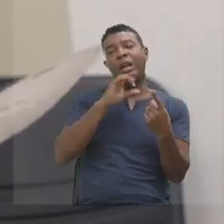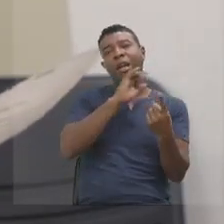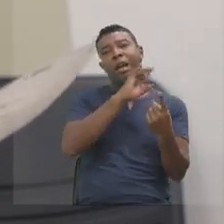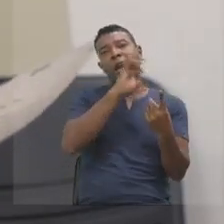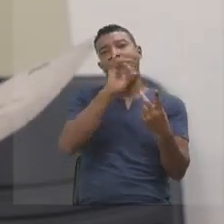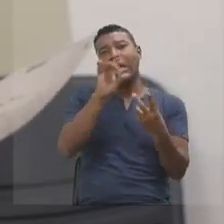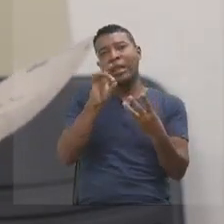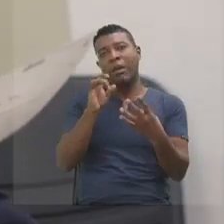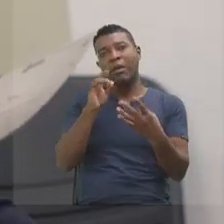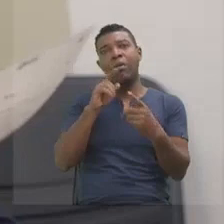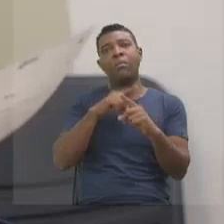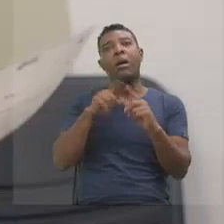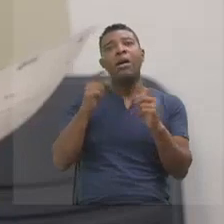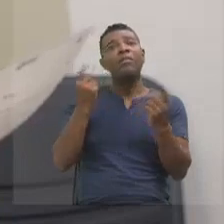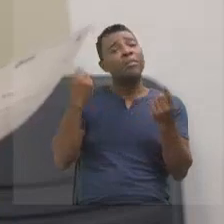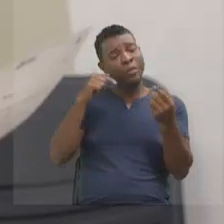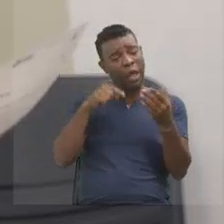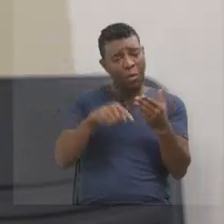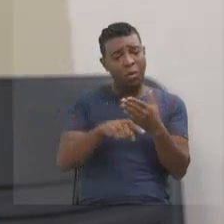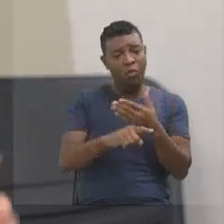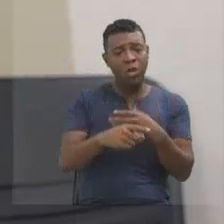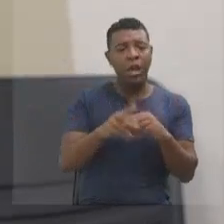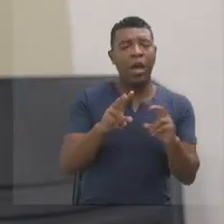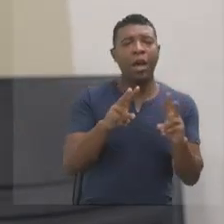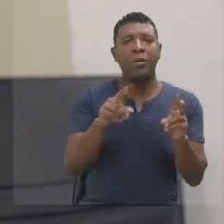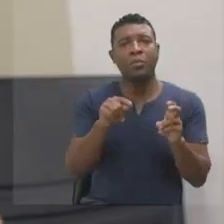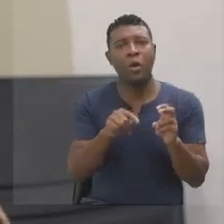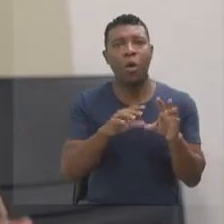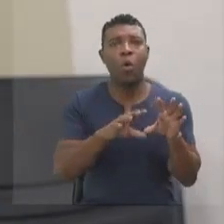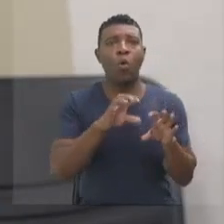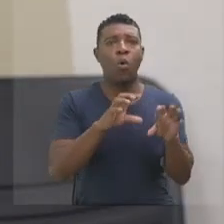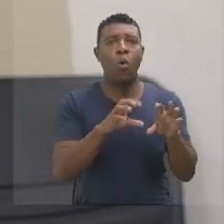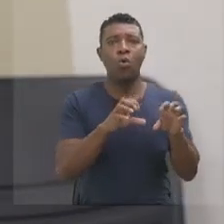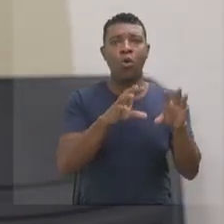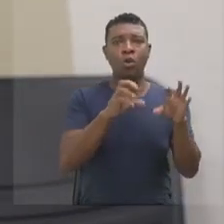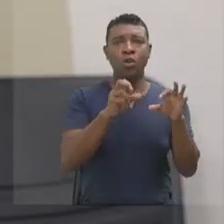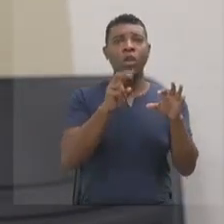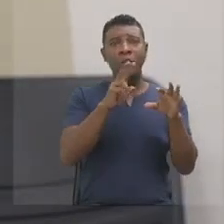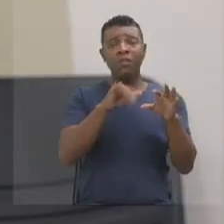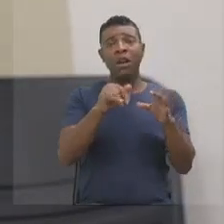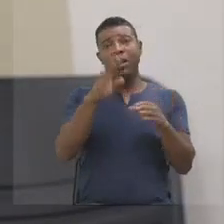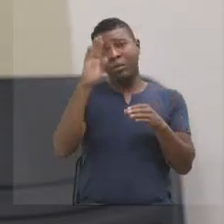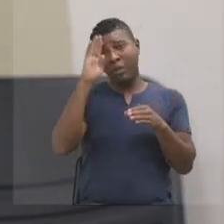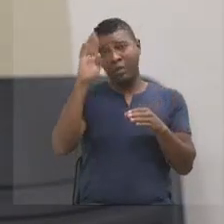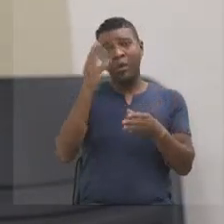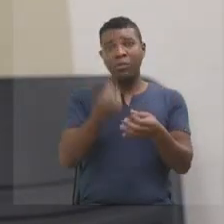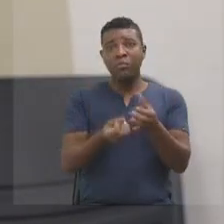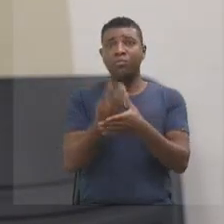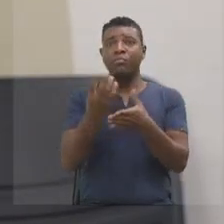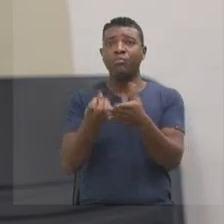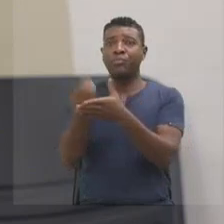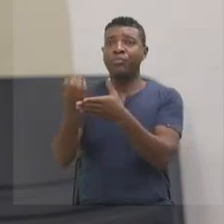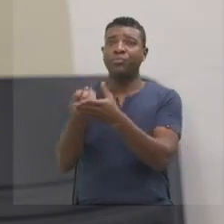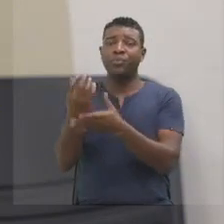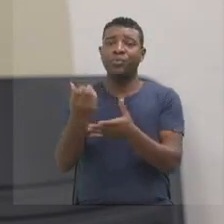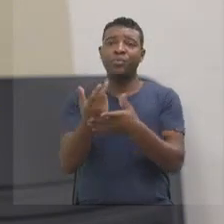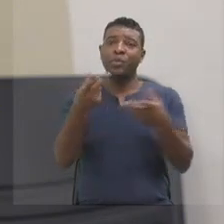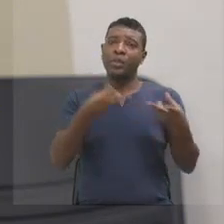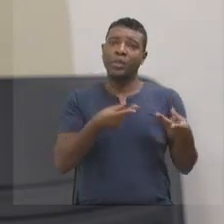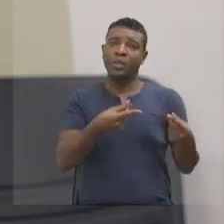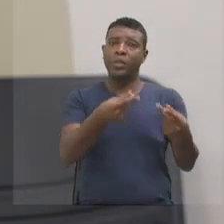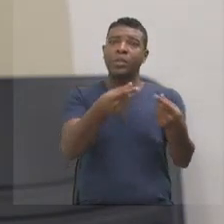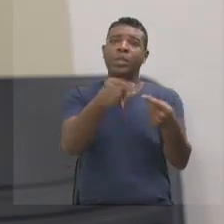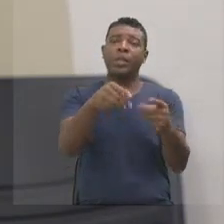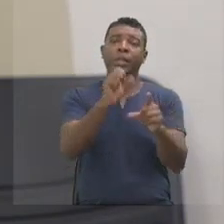importante a gente aprofundar na Oncologia que é uma doença que vai ser cada vez mais prevalente né na sociedade e só para